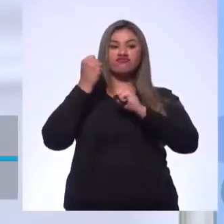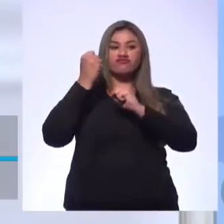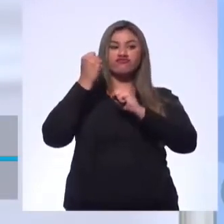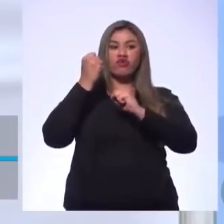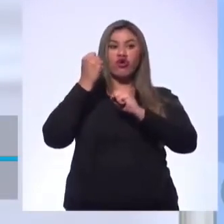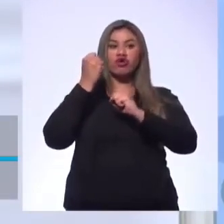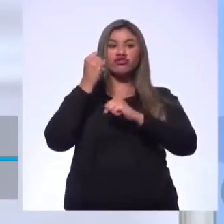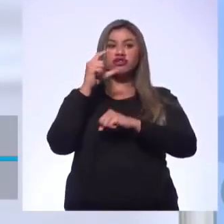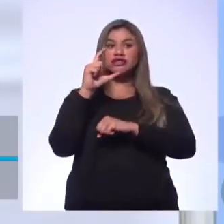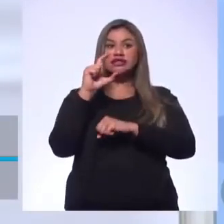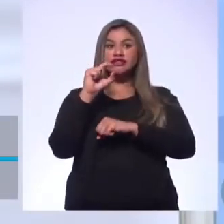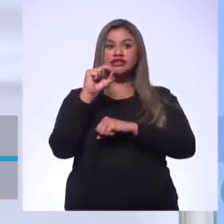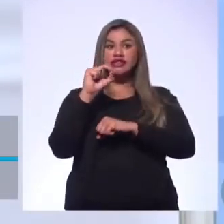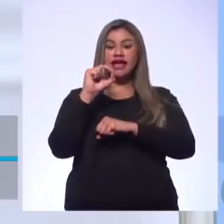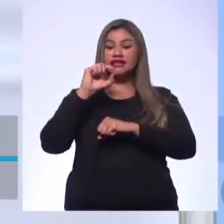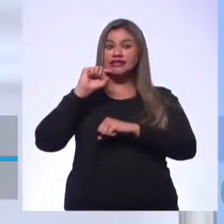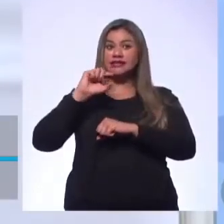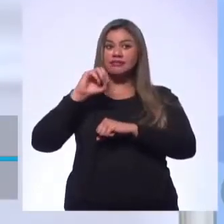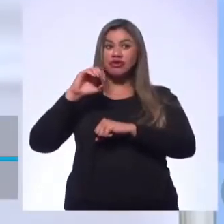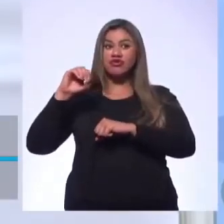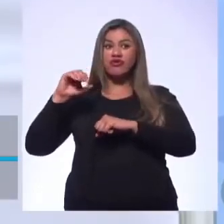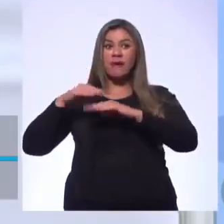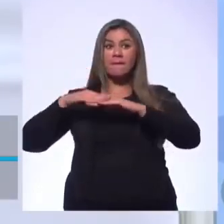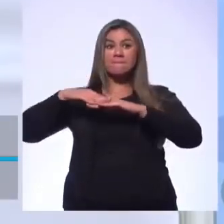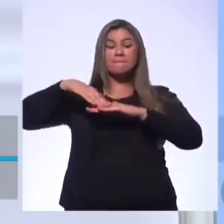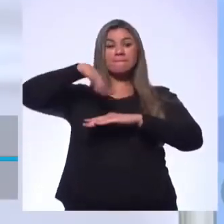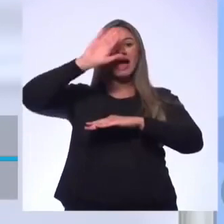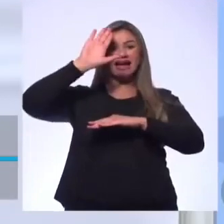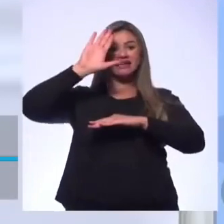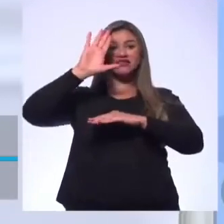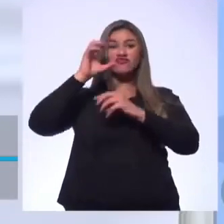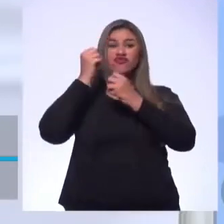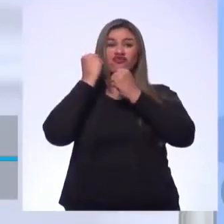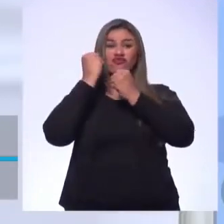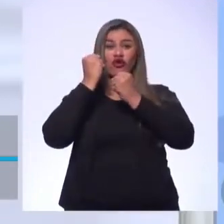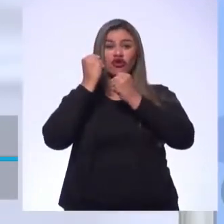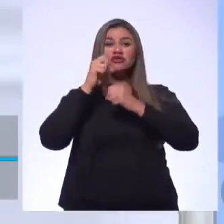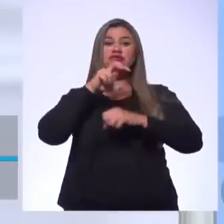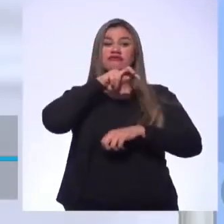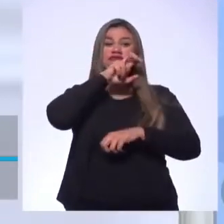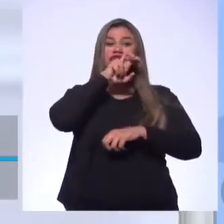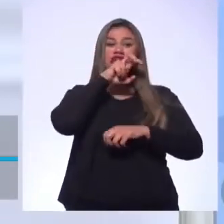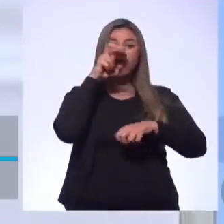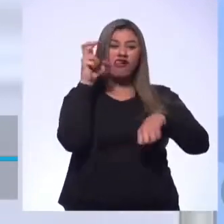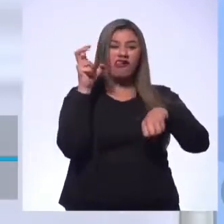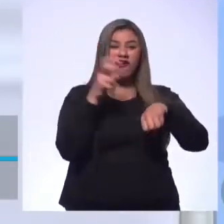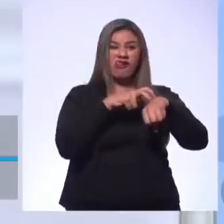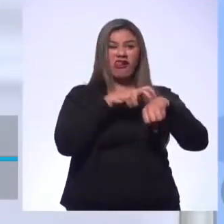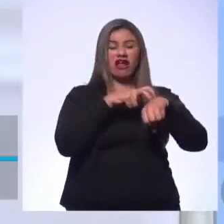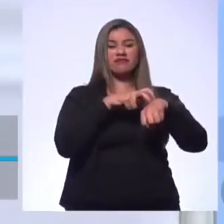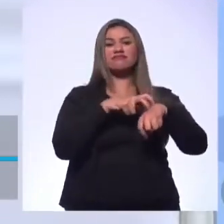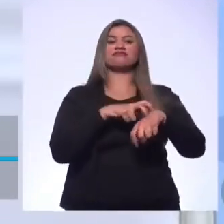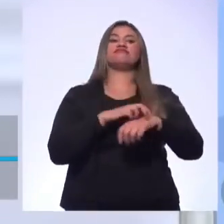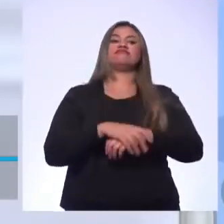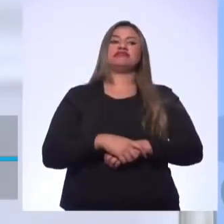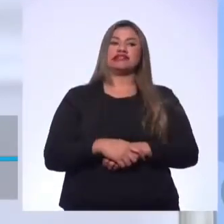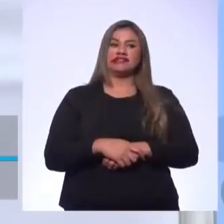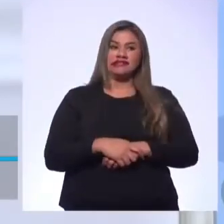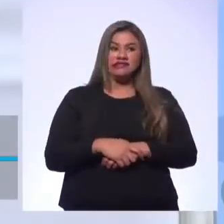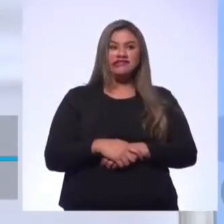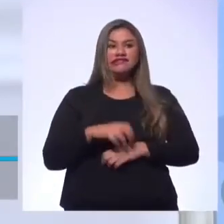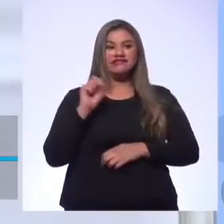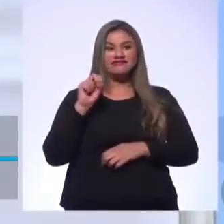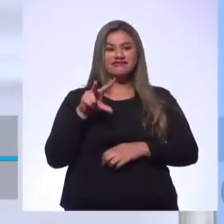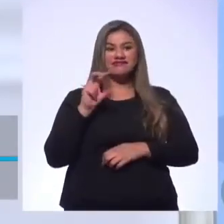de uma cascavel. E olha só, e é produzido por uma bactéria. É considerado de longe o veneno mais potente da natureza. Só que